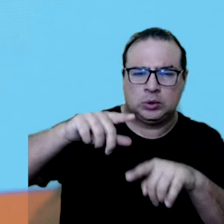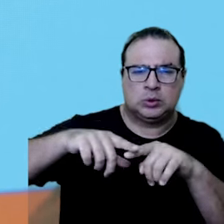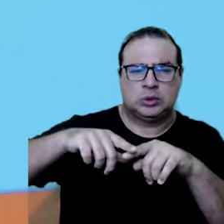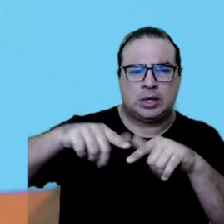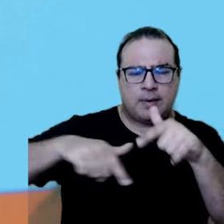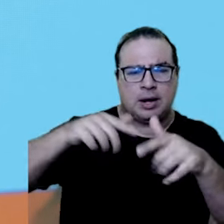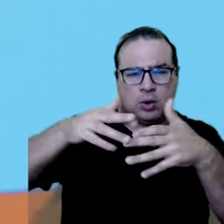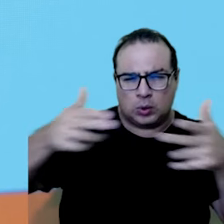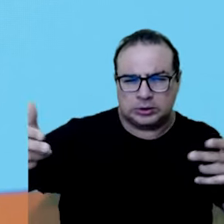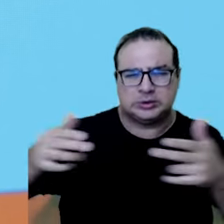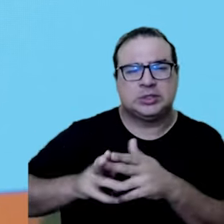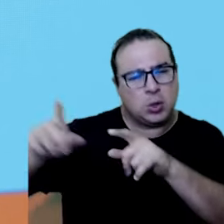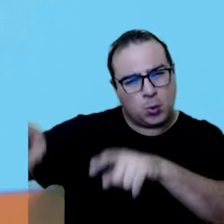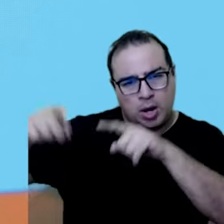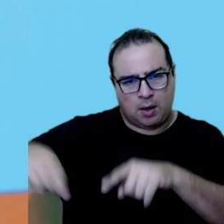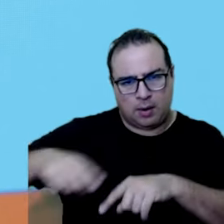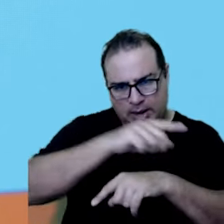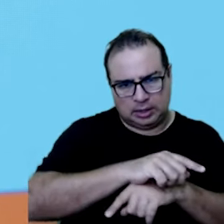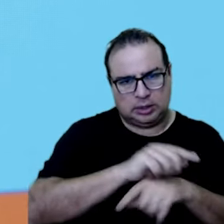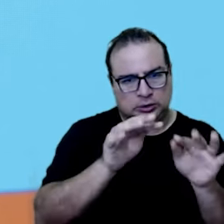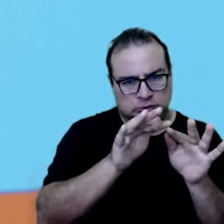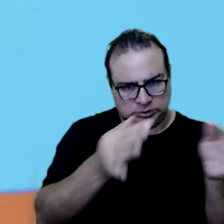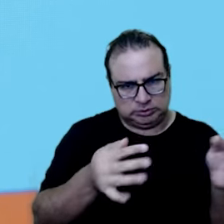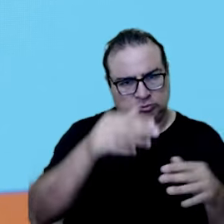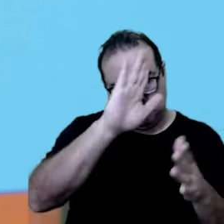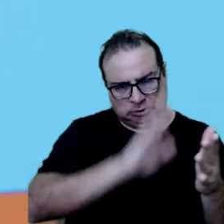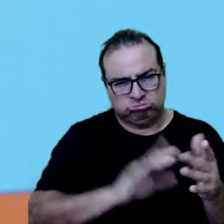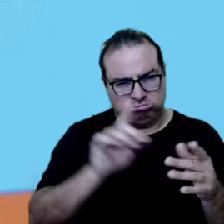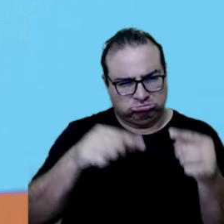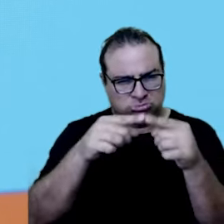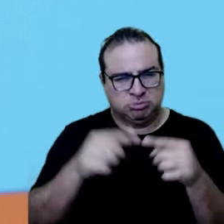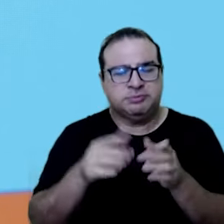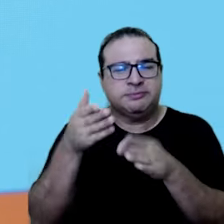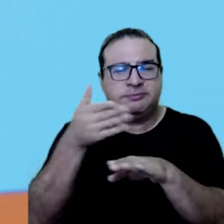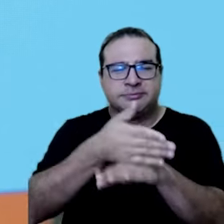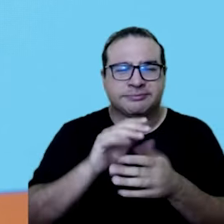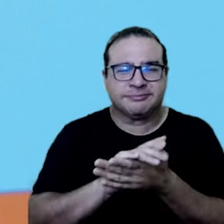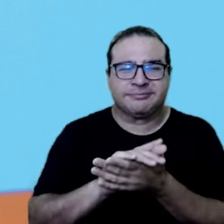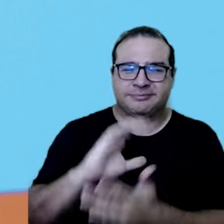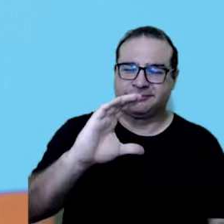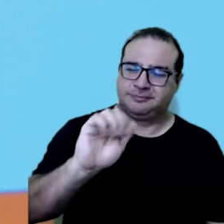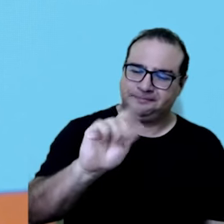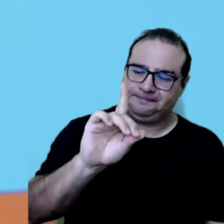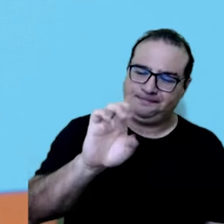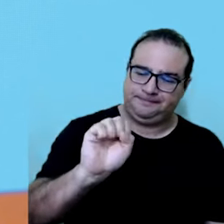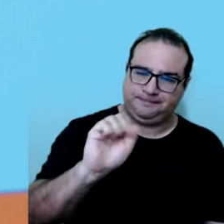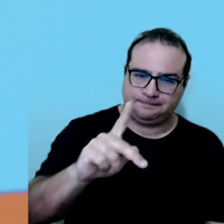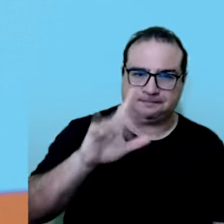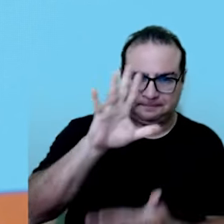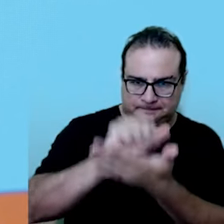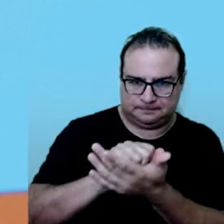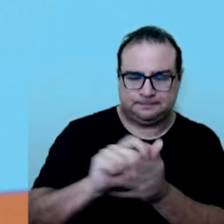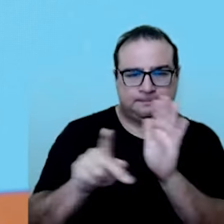rural o produtor rural ele não é é do Simples Nacional se eu acessar lá no cadesp né que é o cadastro